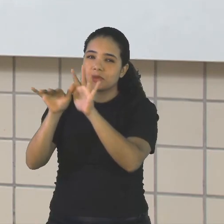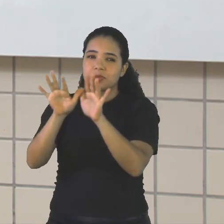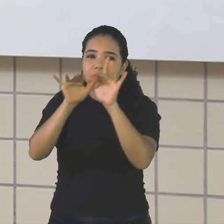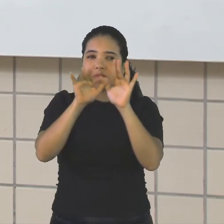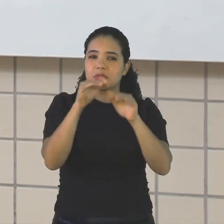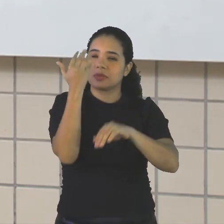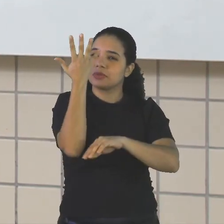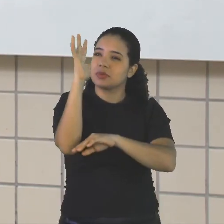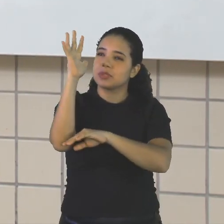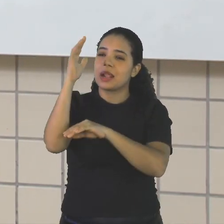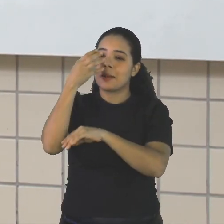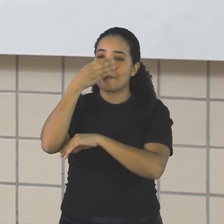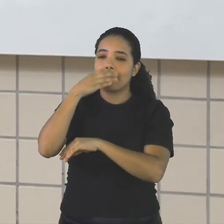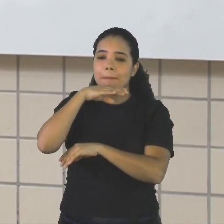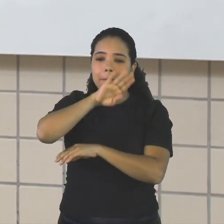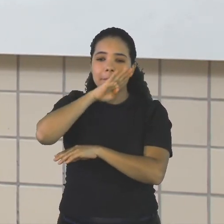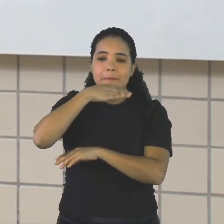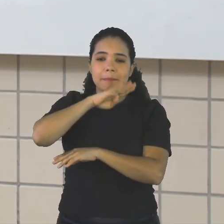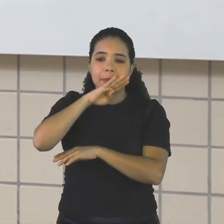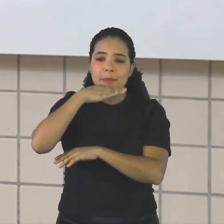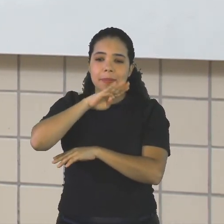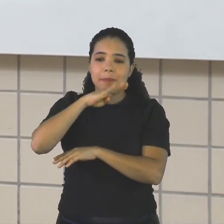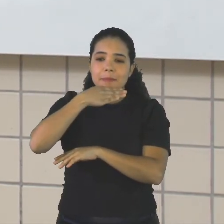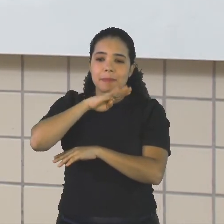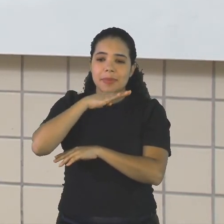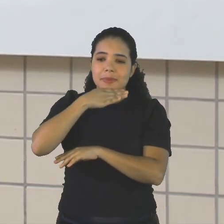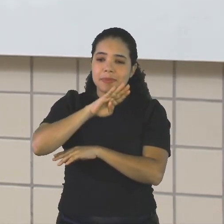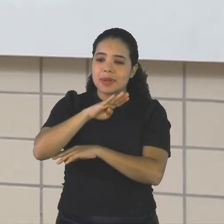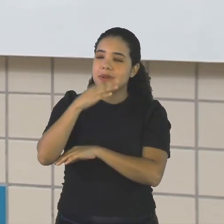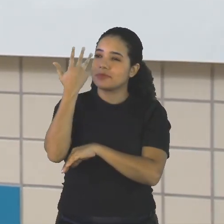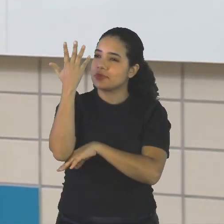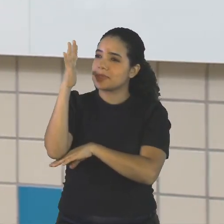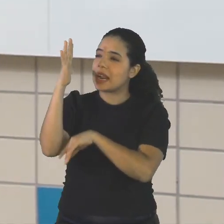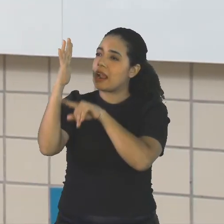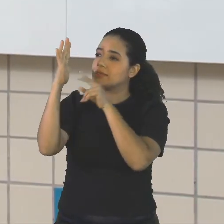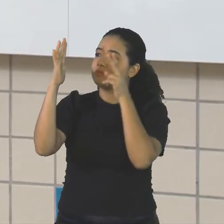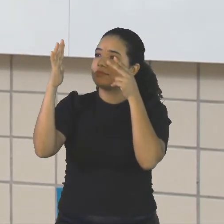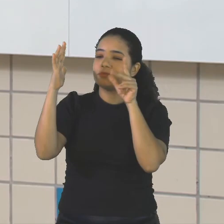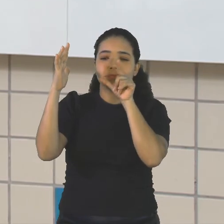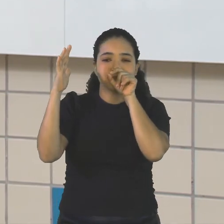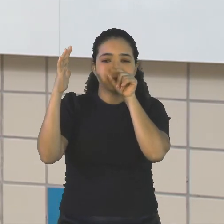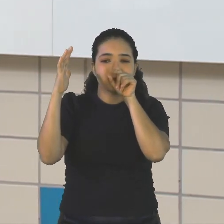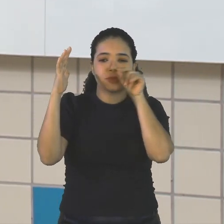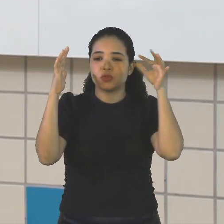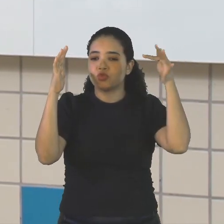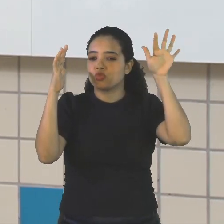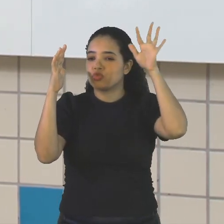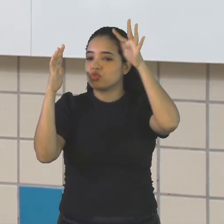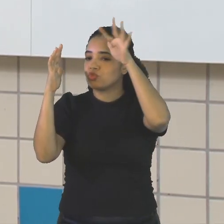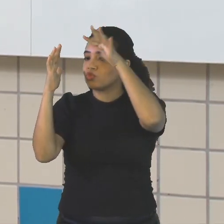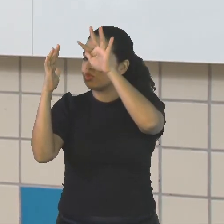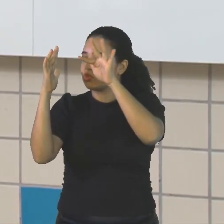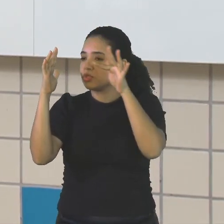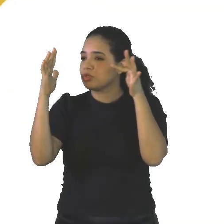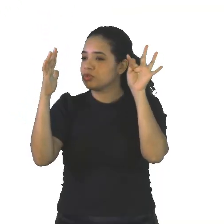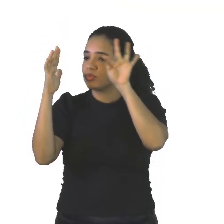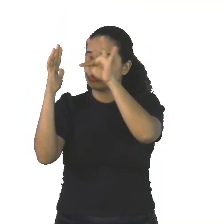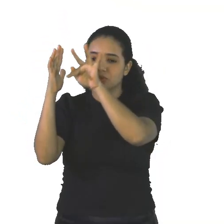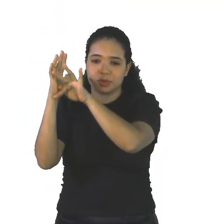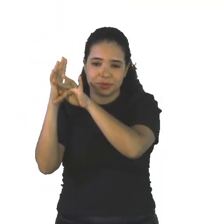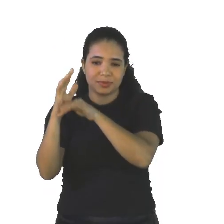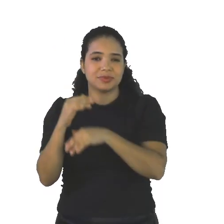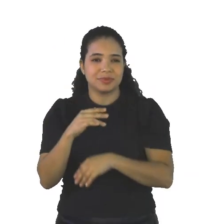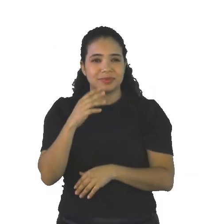manga, não é? Quem já parou para pensar? Aqui em Palmas a gente ainda tem a oportunidade de presenciar esse fenômeno, tá bom? Quando eu